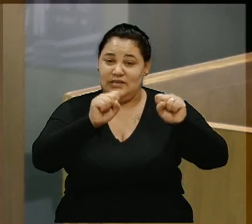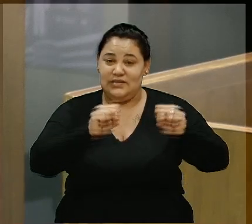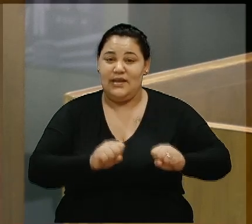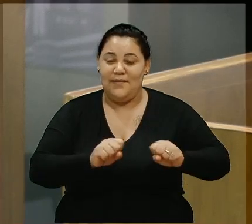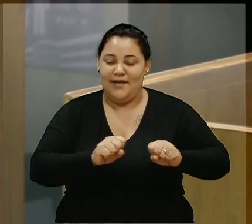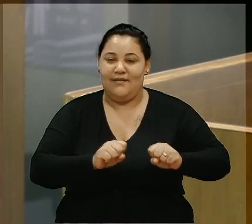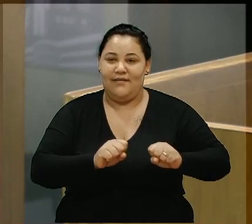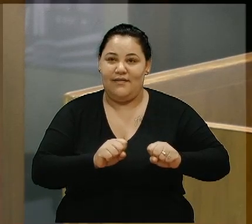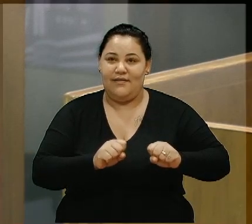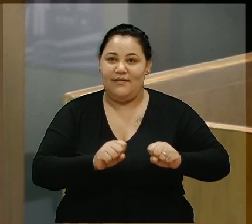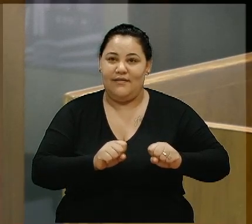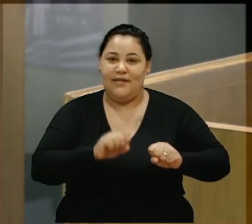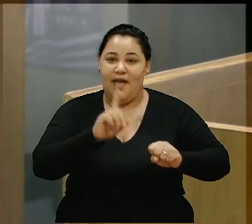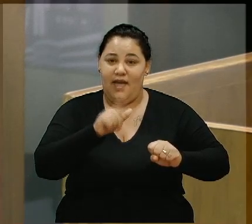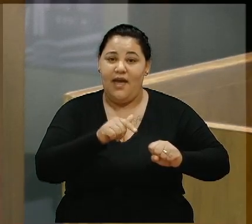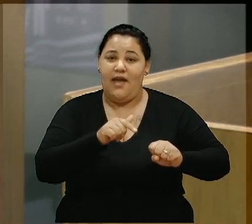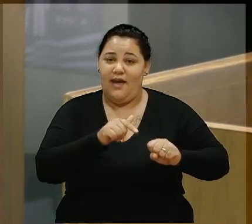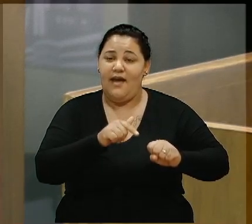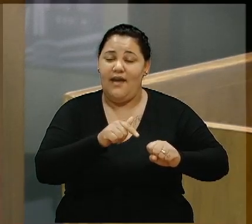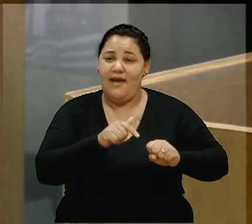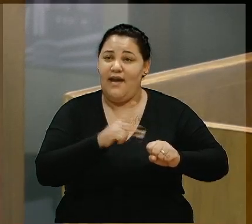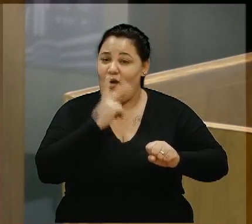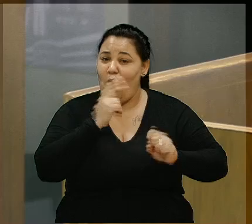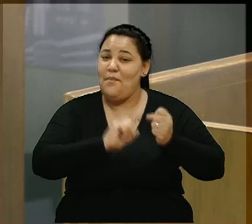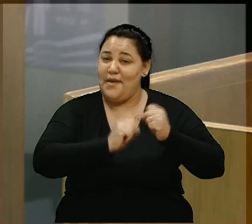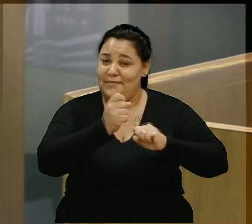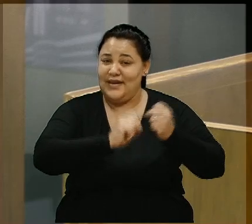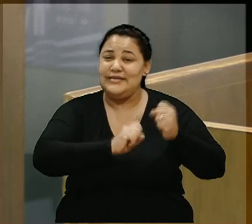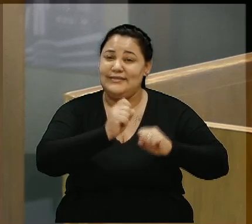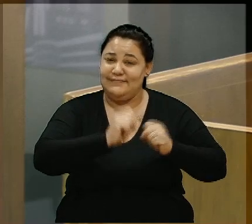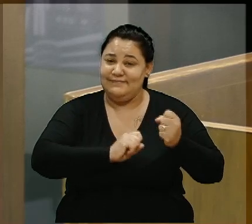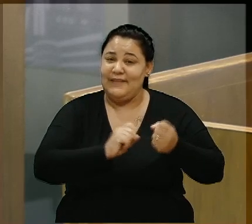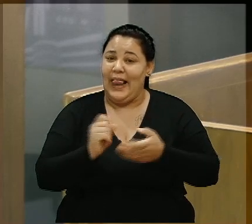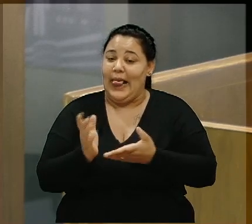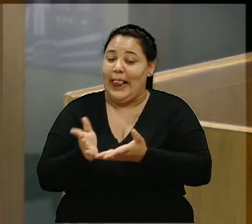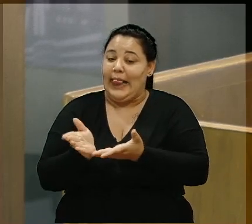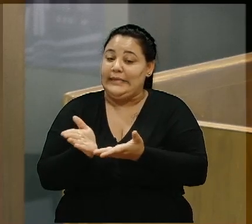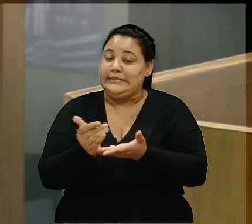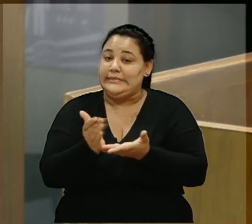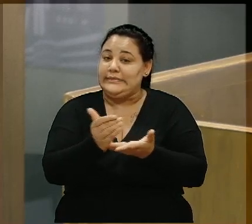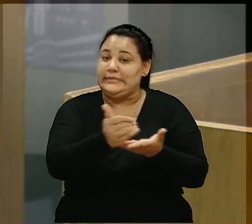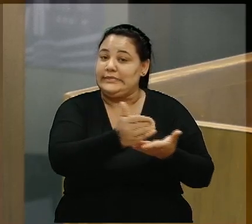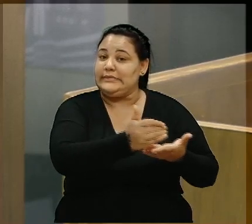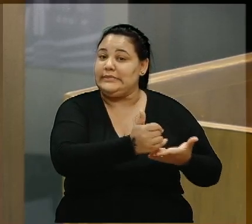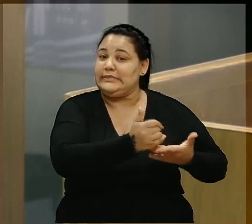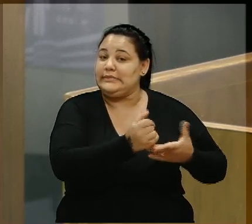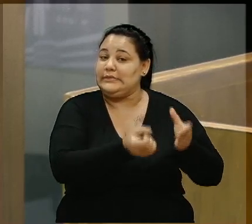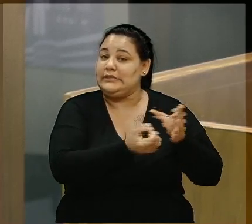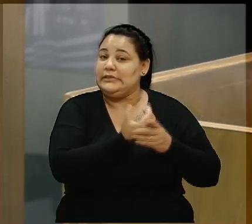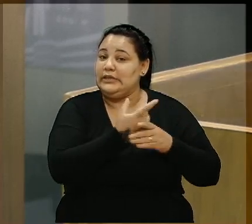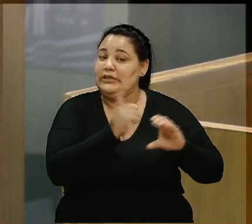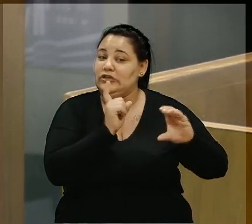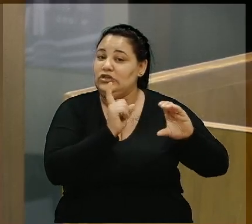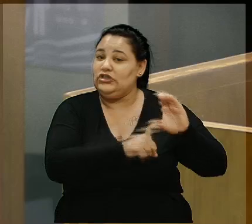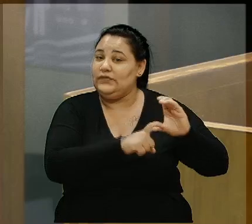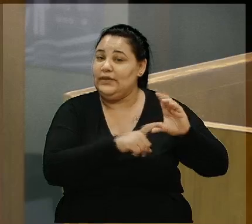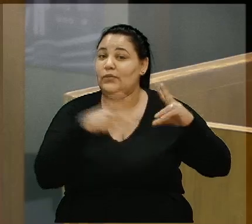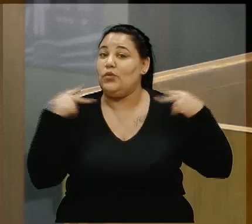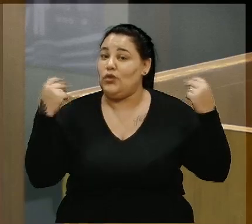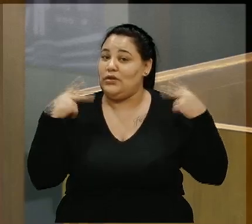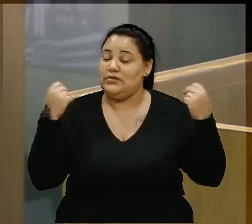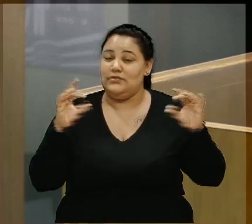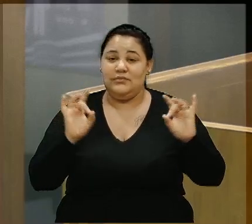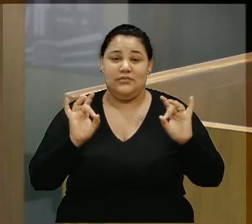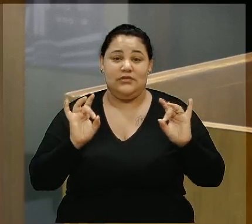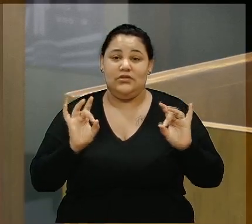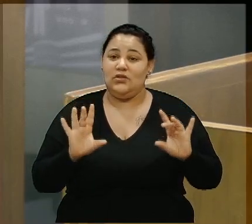fábrica. Concede uma parte, vereador. Uma fábrica para criar dívidas para os motoristas, né? É só